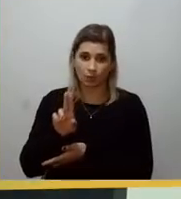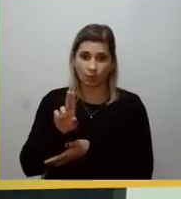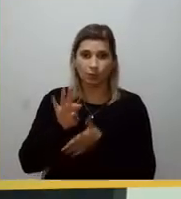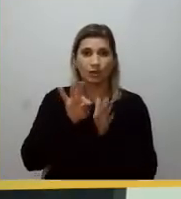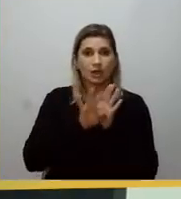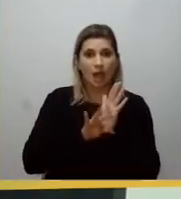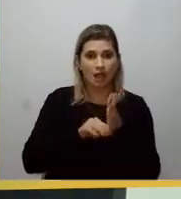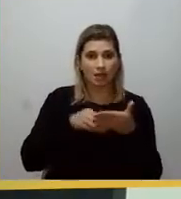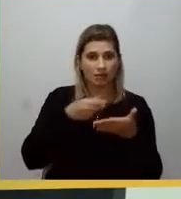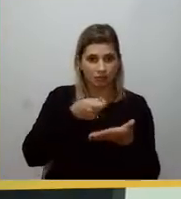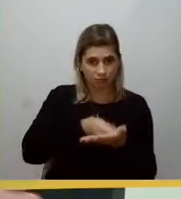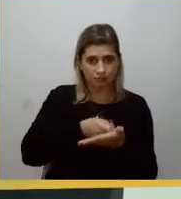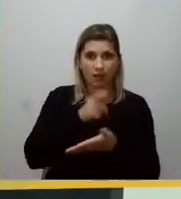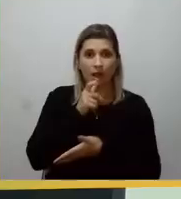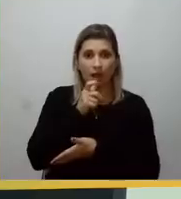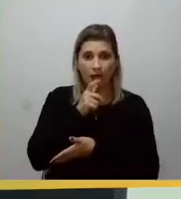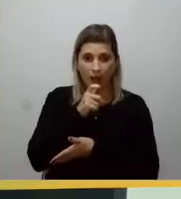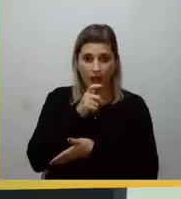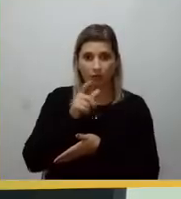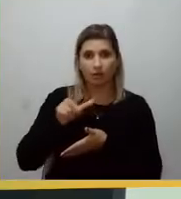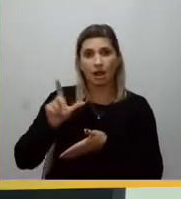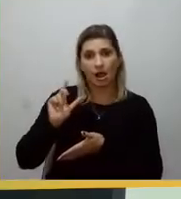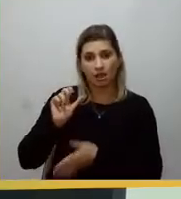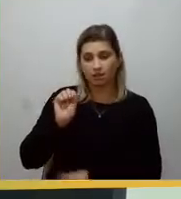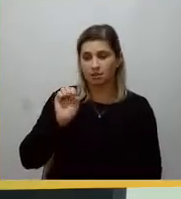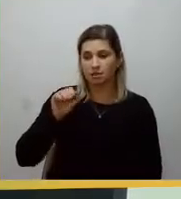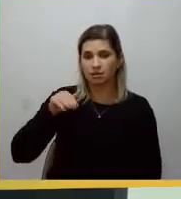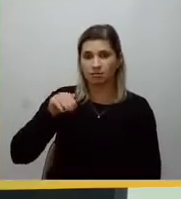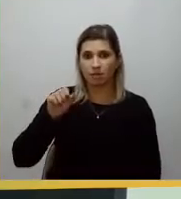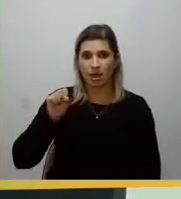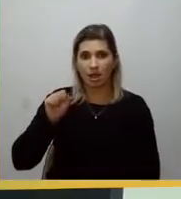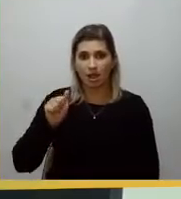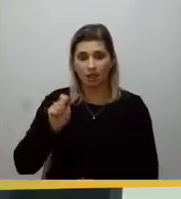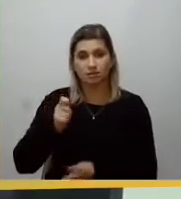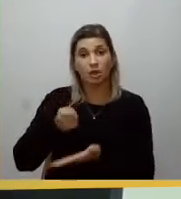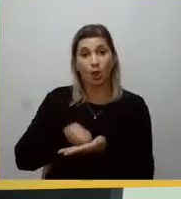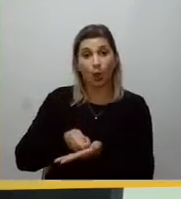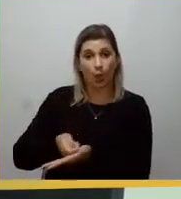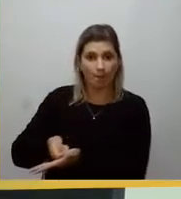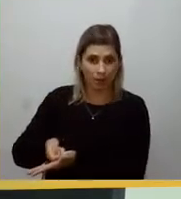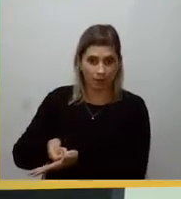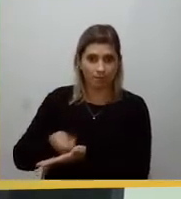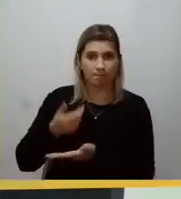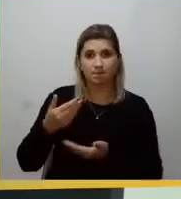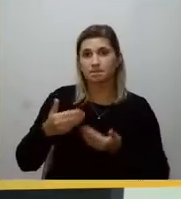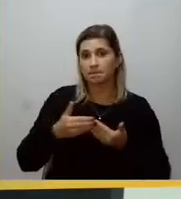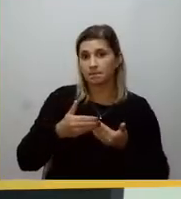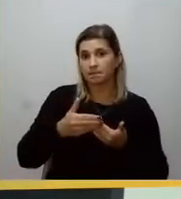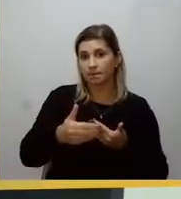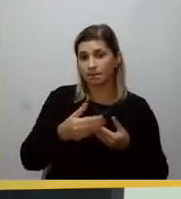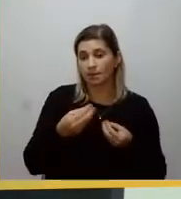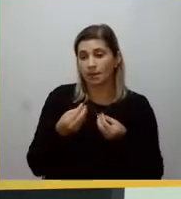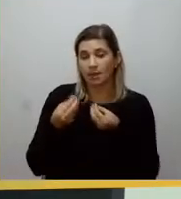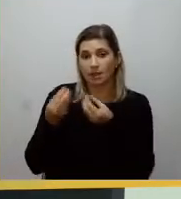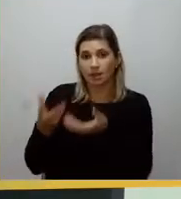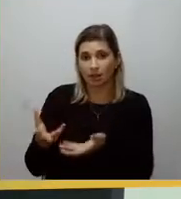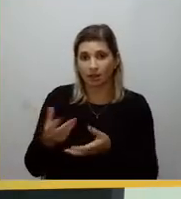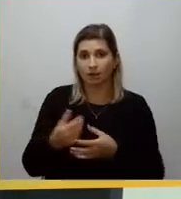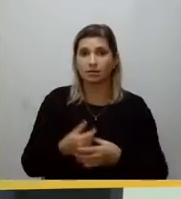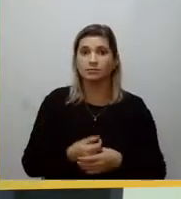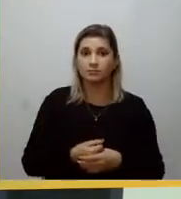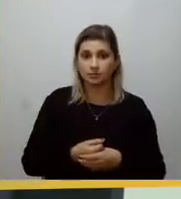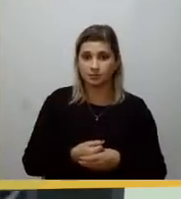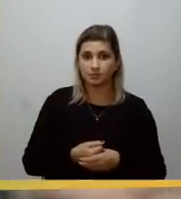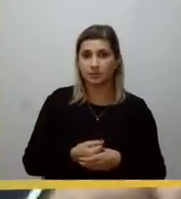veio pela Cemasa, ela passou a cobrar, aí talvez tenha originado a ideia de levar para lá o serviço de lixo,